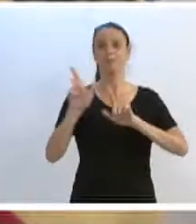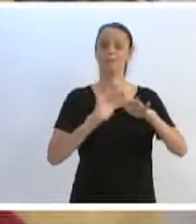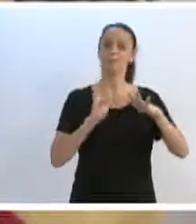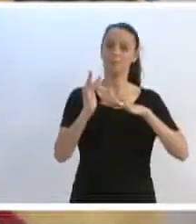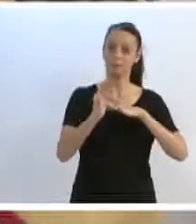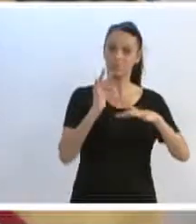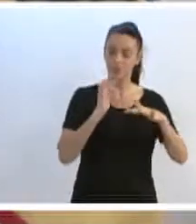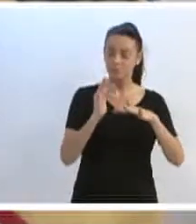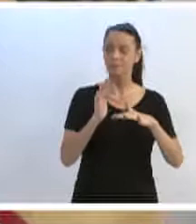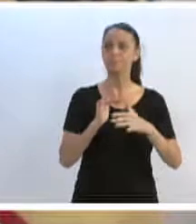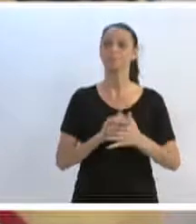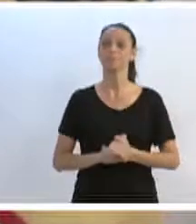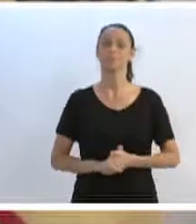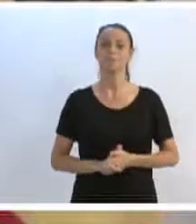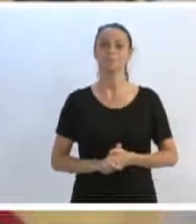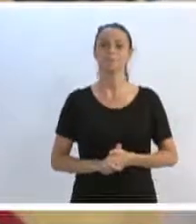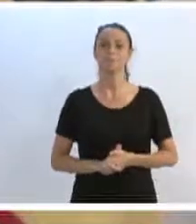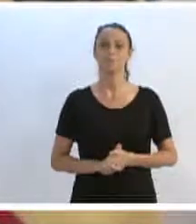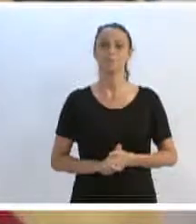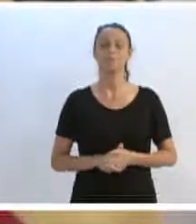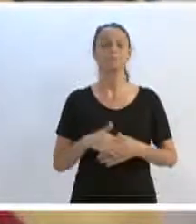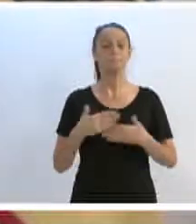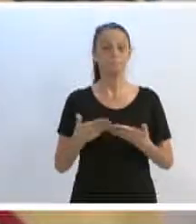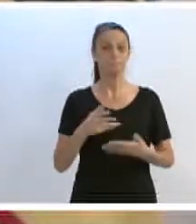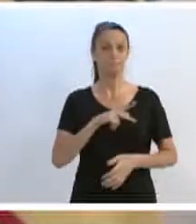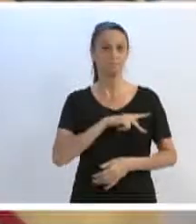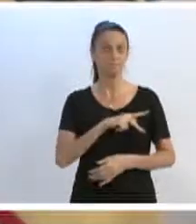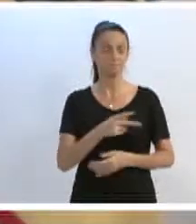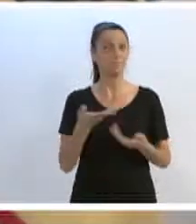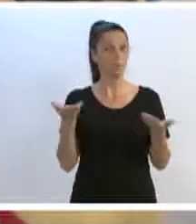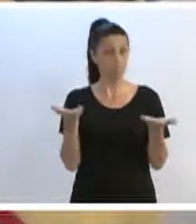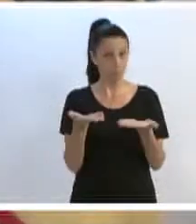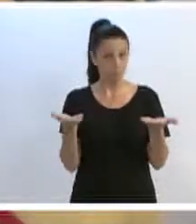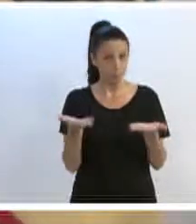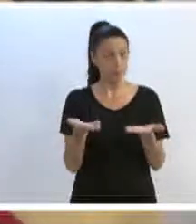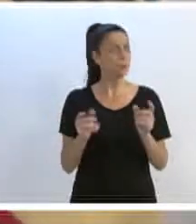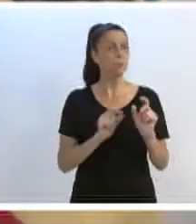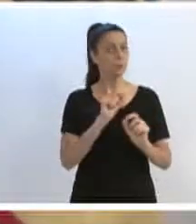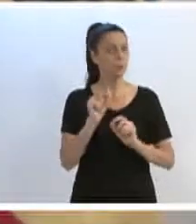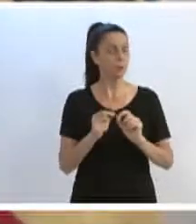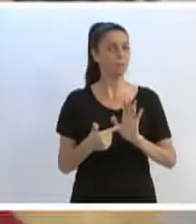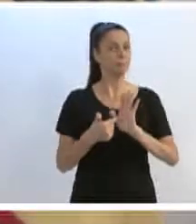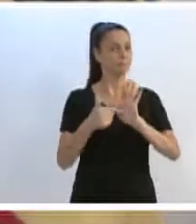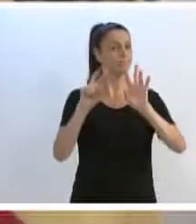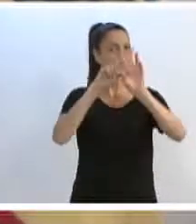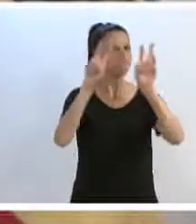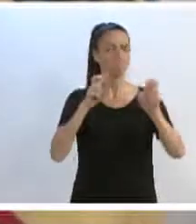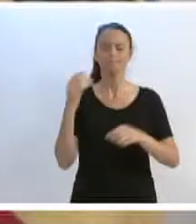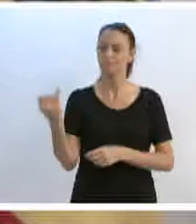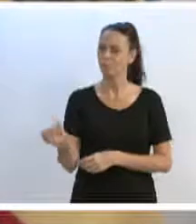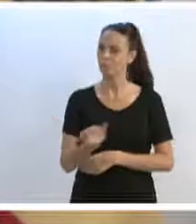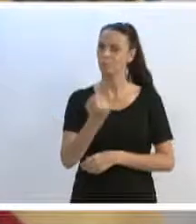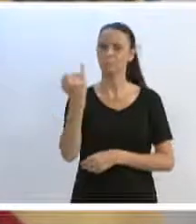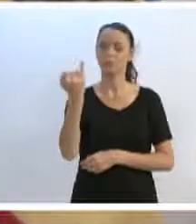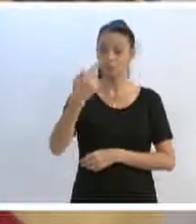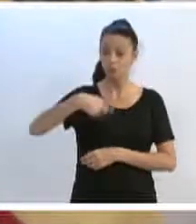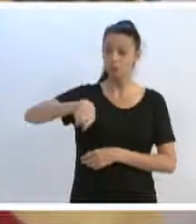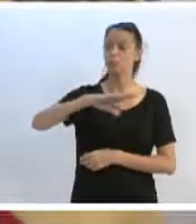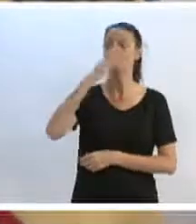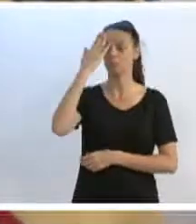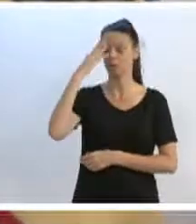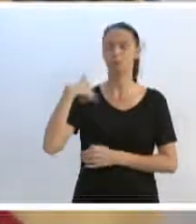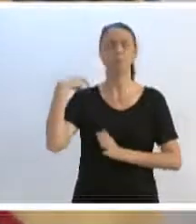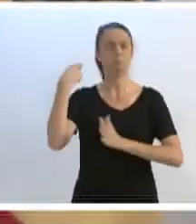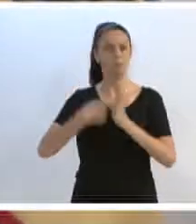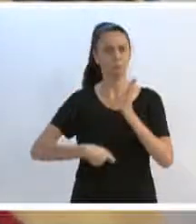de comunicação dessa casa. Presidente, eu queria trazer hoje aqui um tema importante, porque todos vocês sabem da luta que eu venho